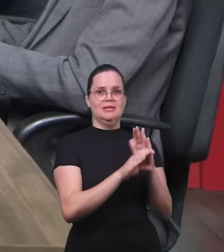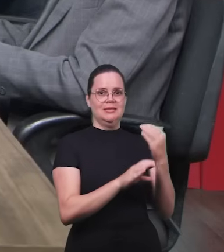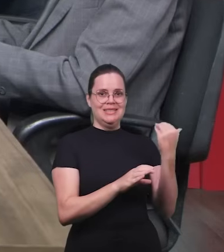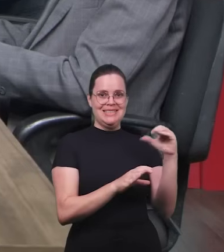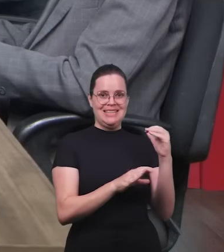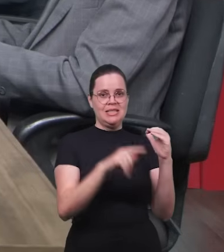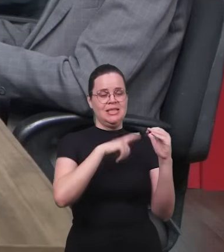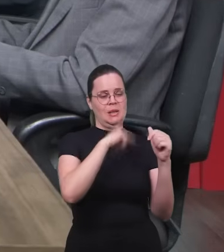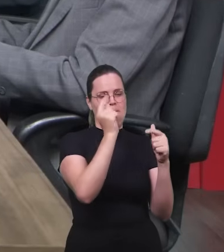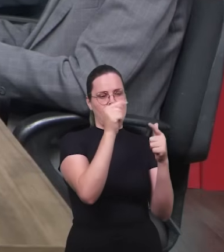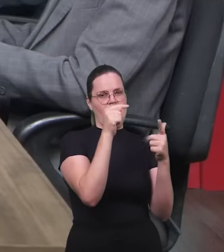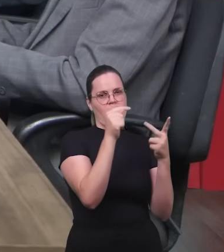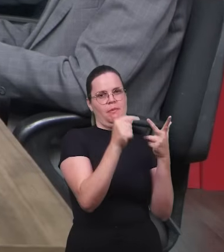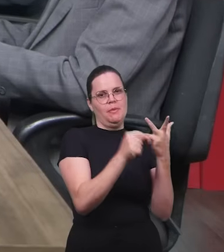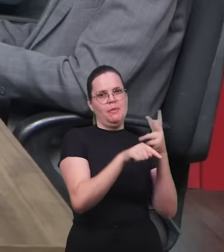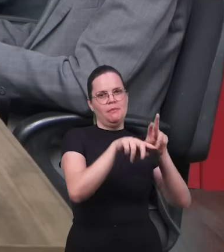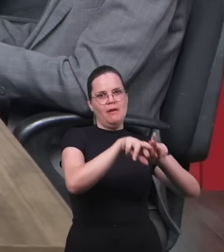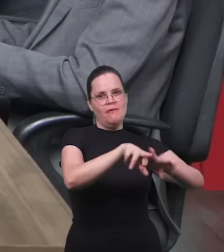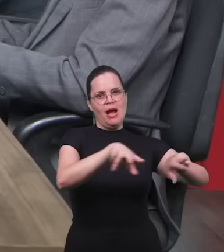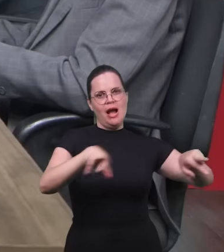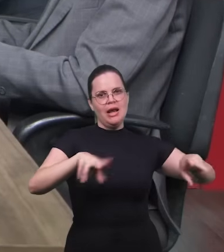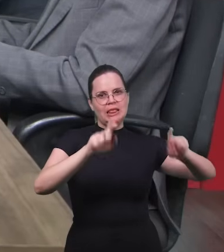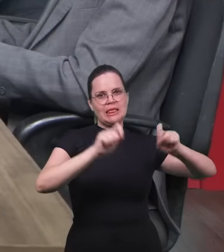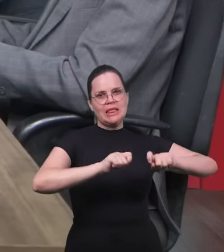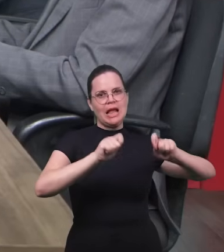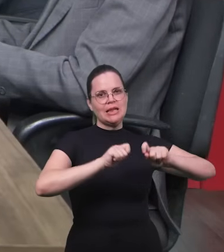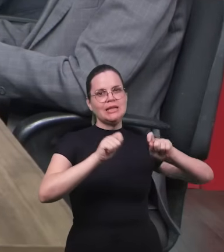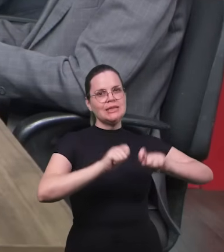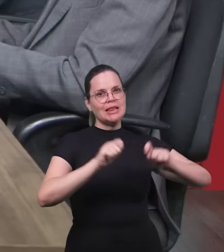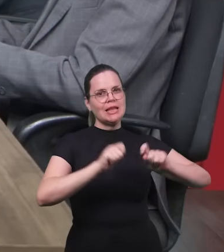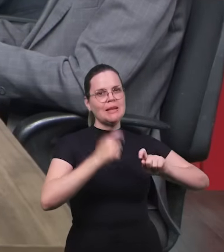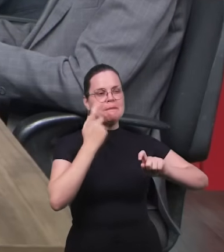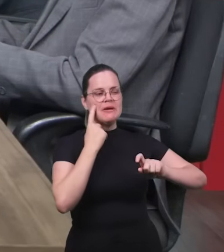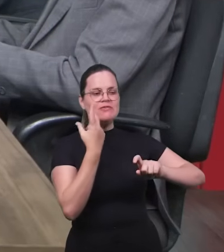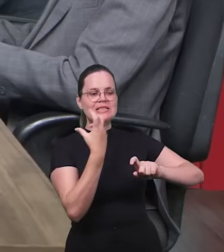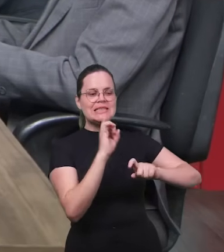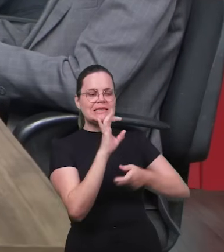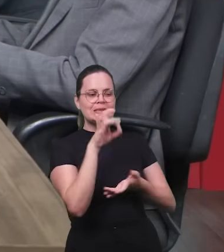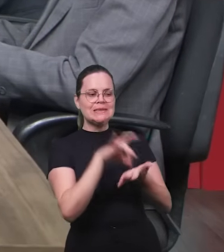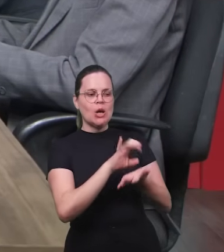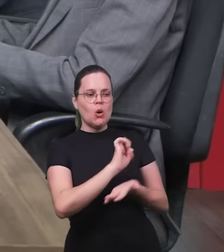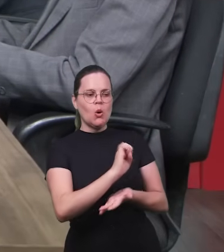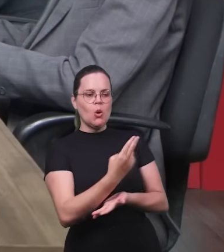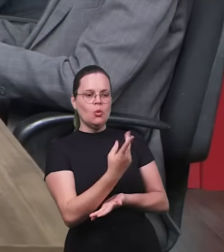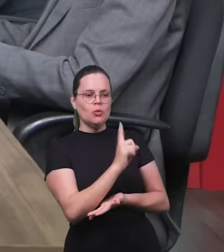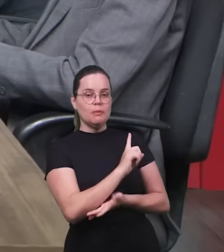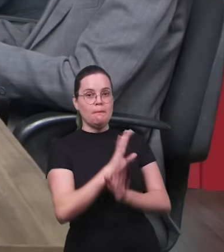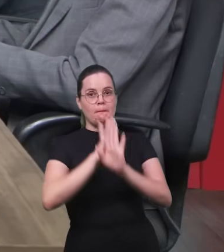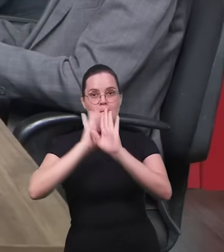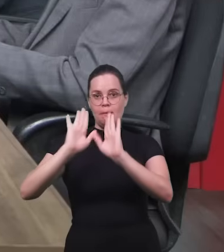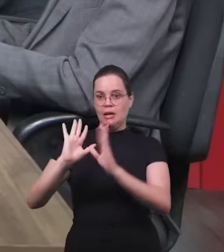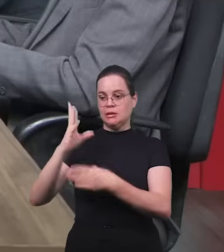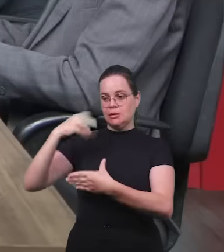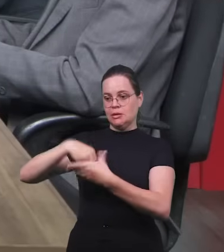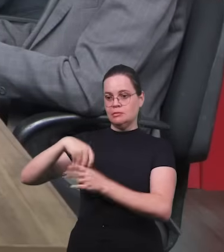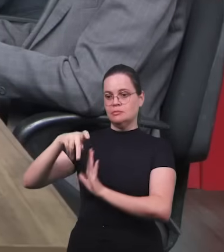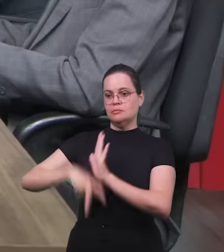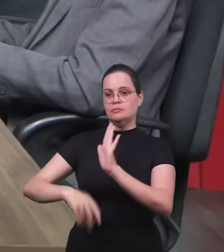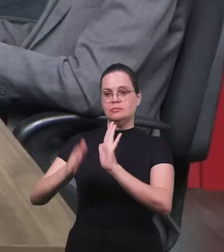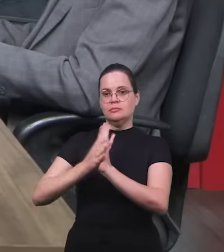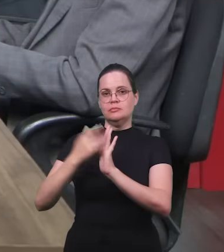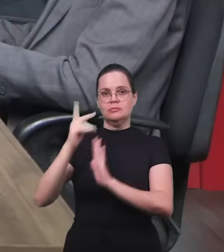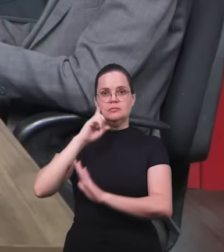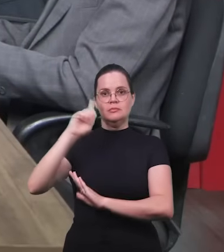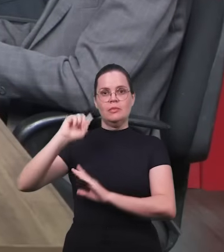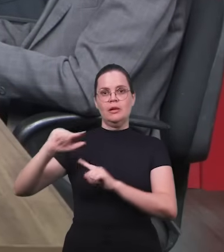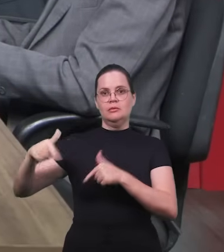várias alternativas para dizer se algo é real ou não, né? Mas dentro do plano de Deus, é o Espírito Santo